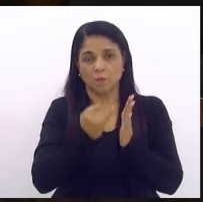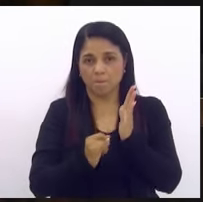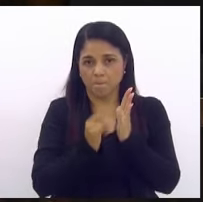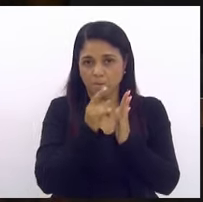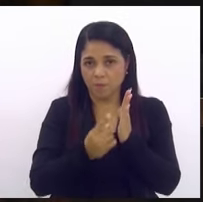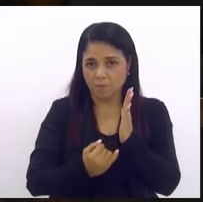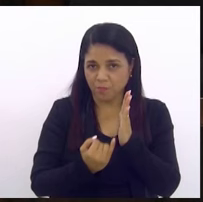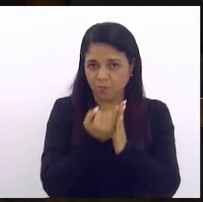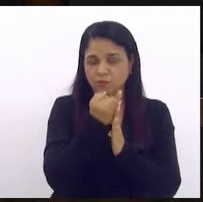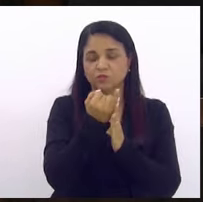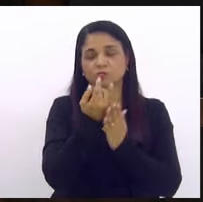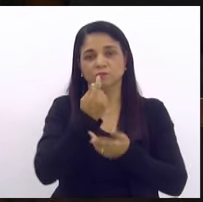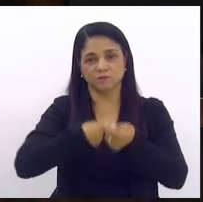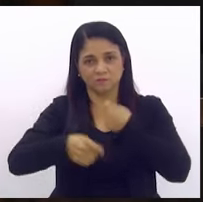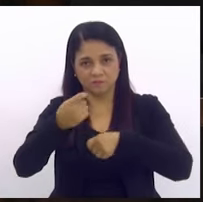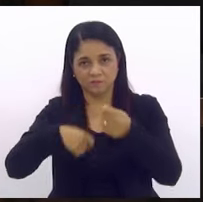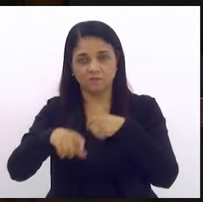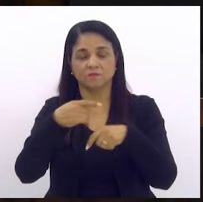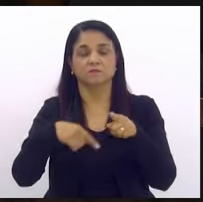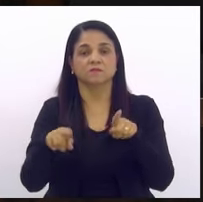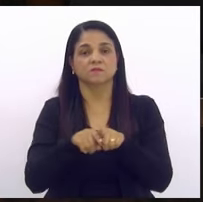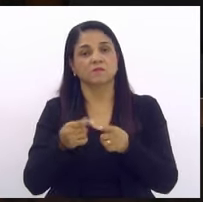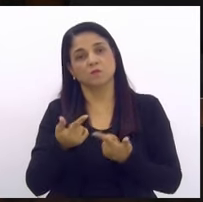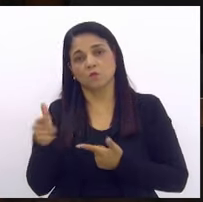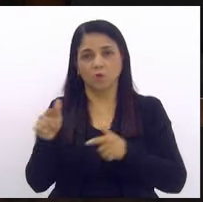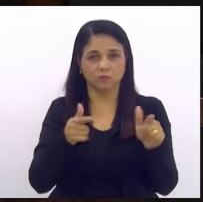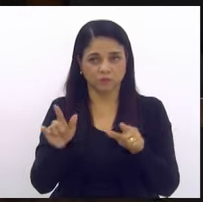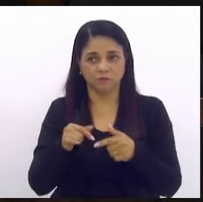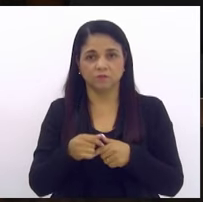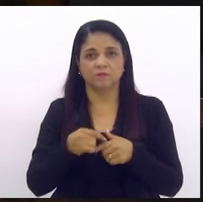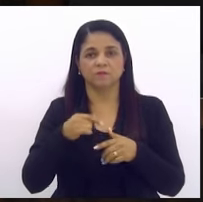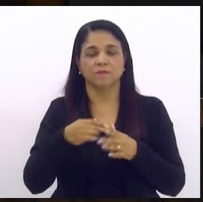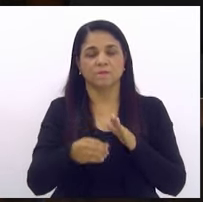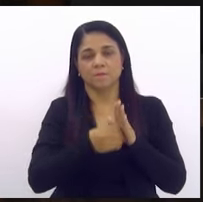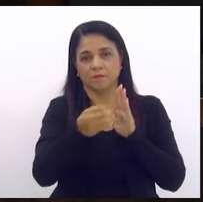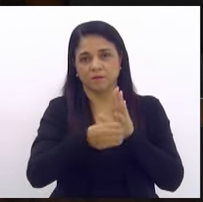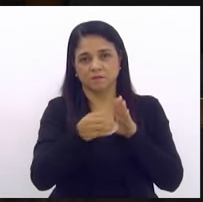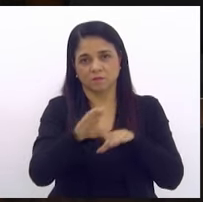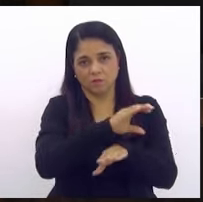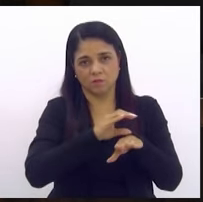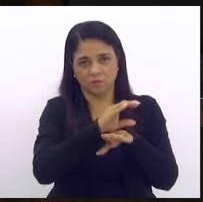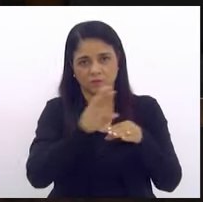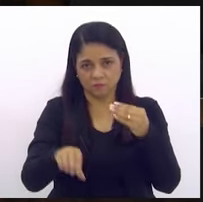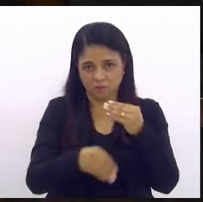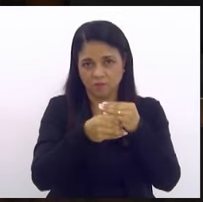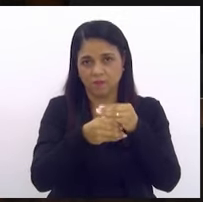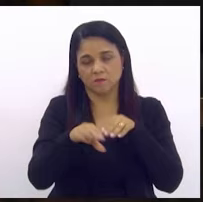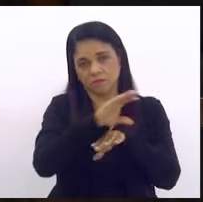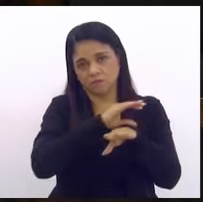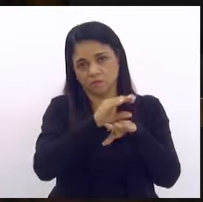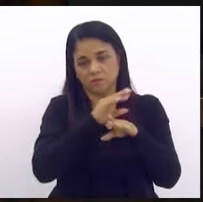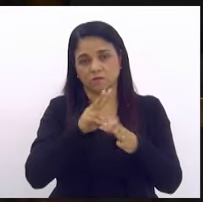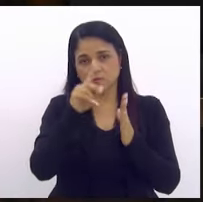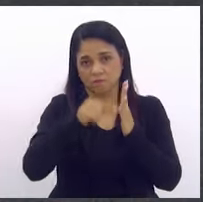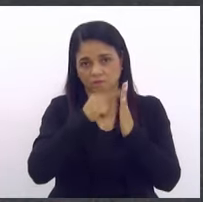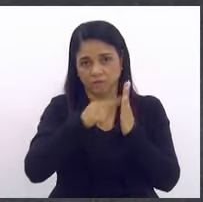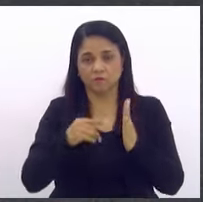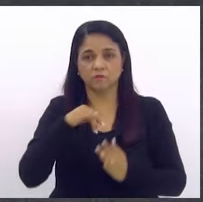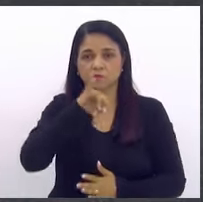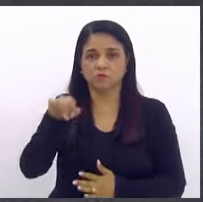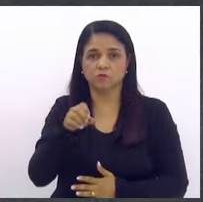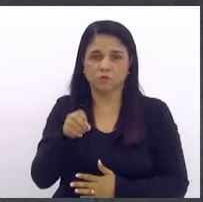de mercadorias e serviços e dá outras providências. Pendendo de parecer da Comissão de Emendas Constitucionais e Vetos, Jorge Felipe